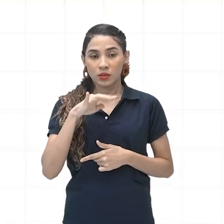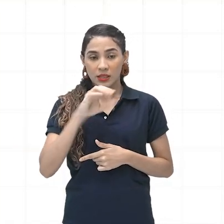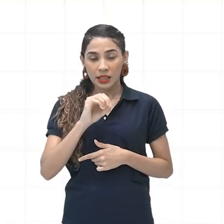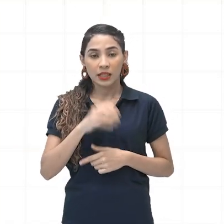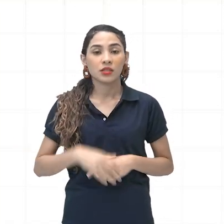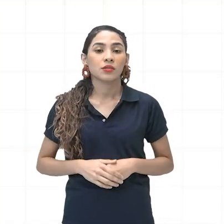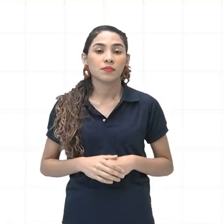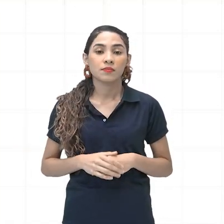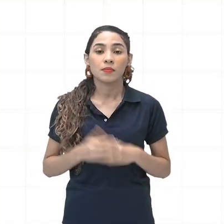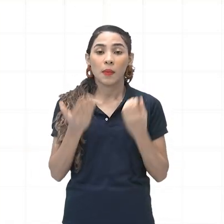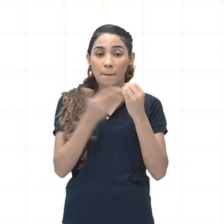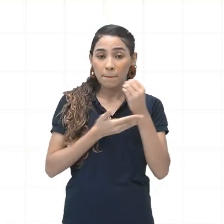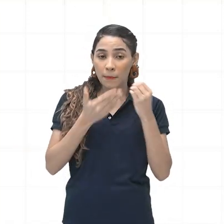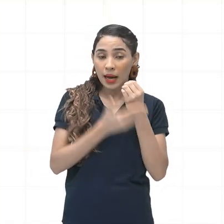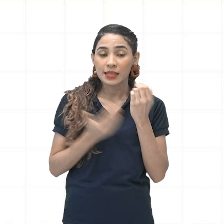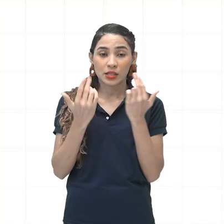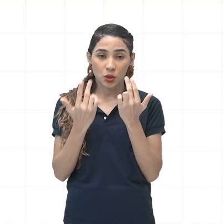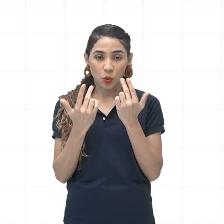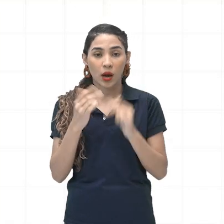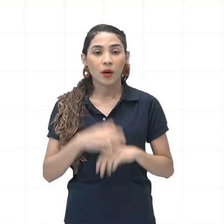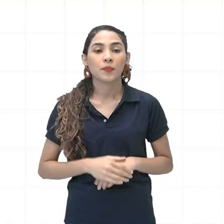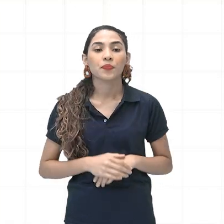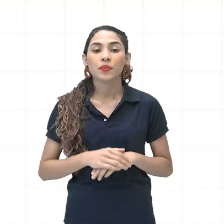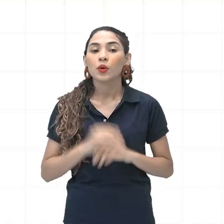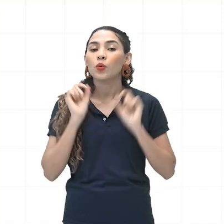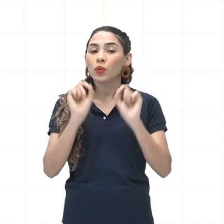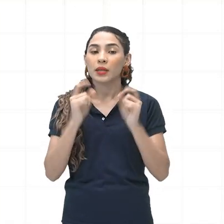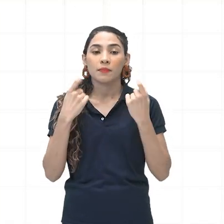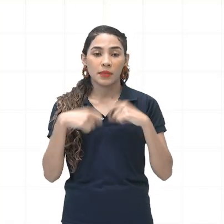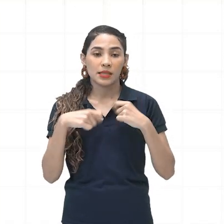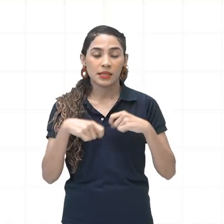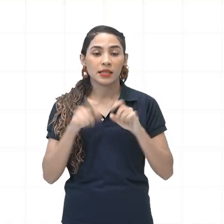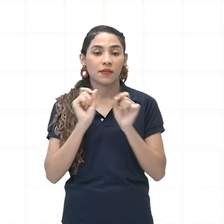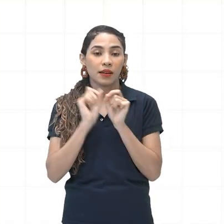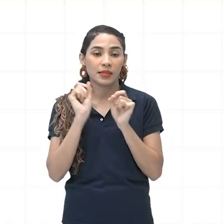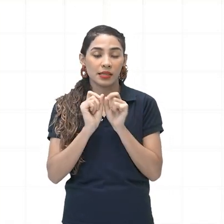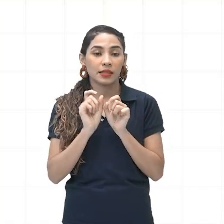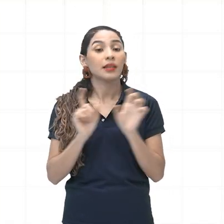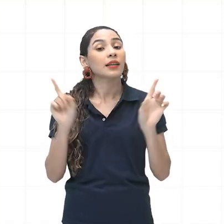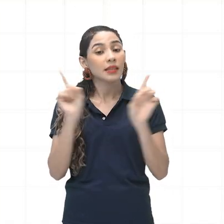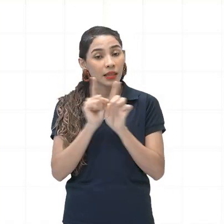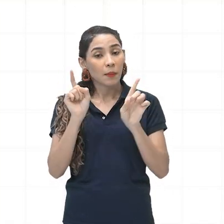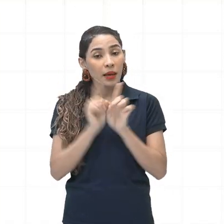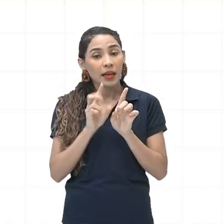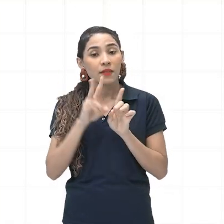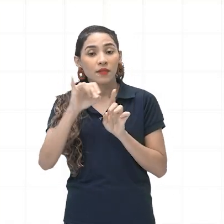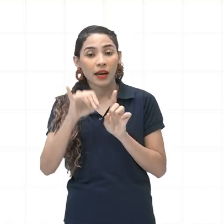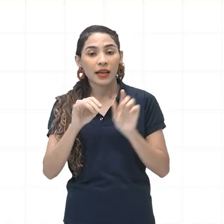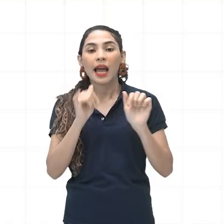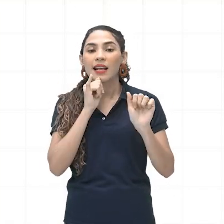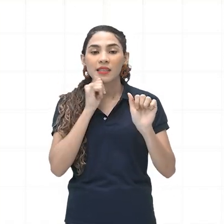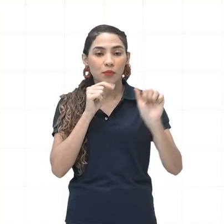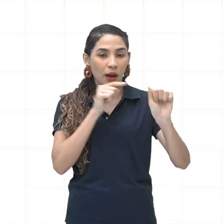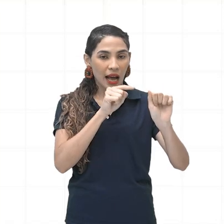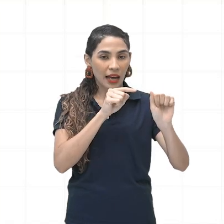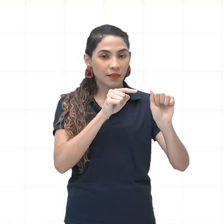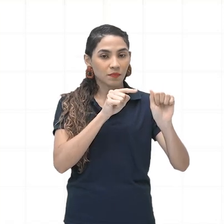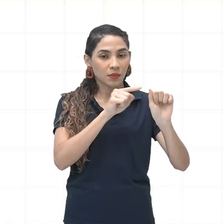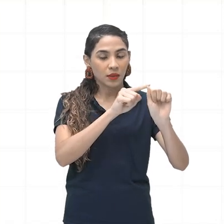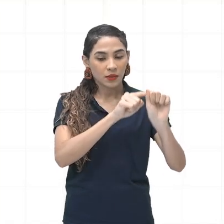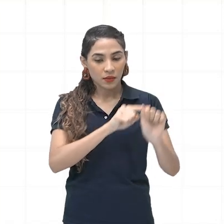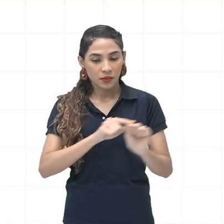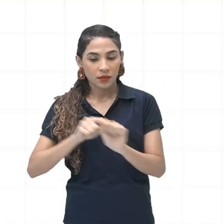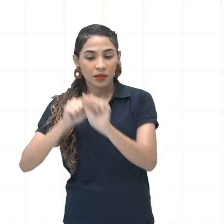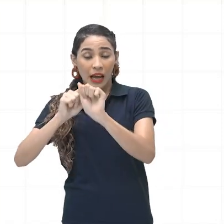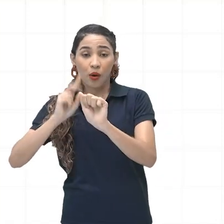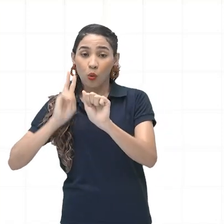potências com a mesma base, o que a gente deve fazer? A gente também vai manter a base, só que agora